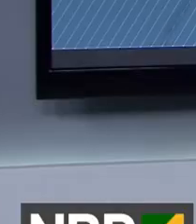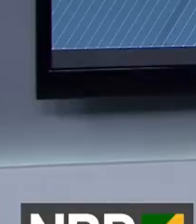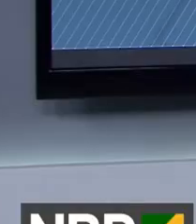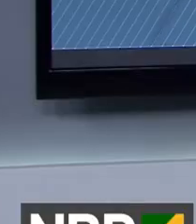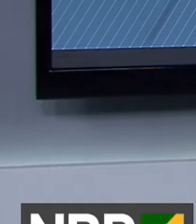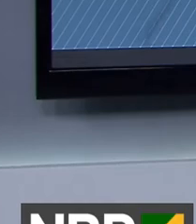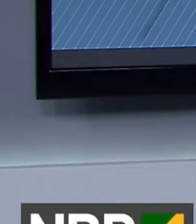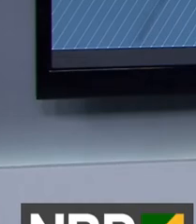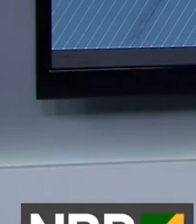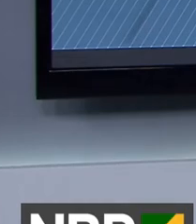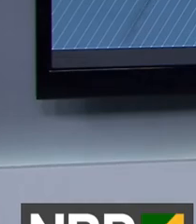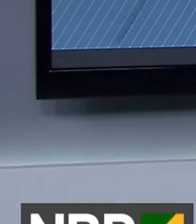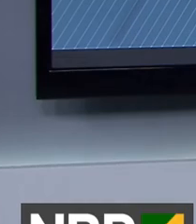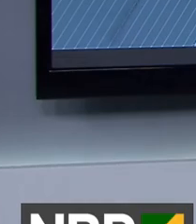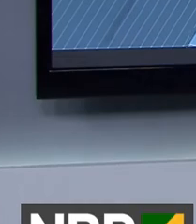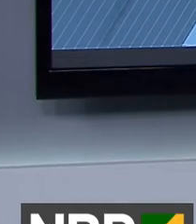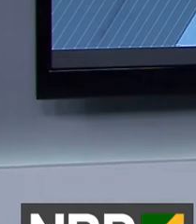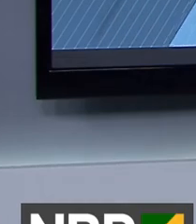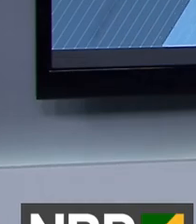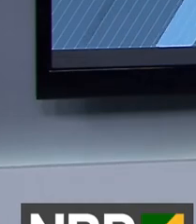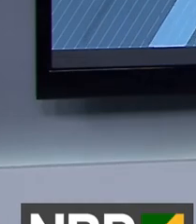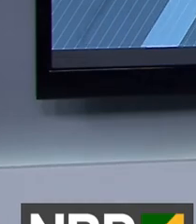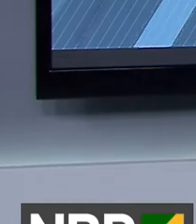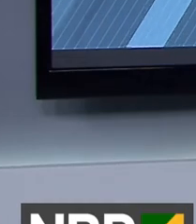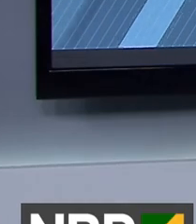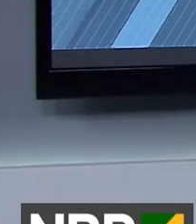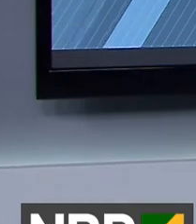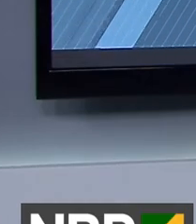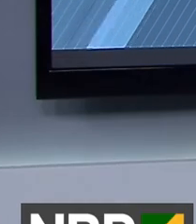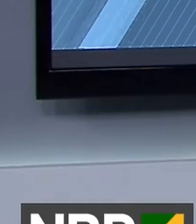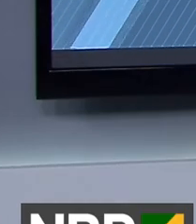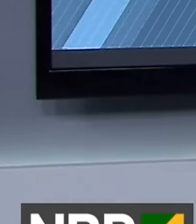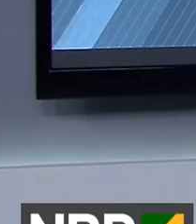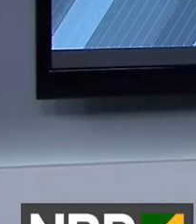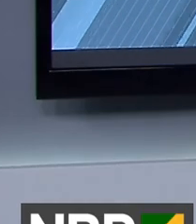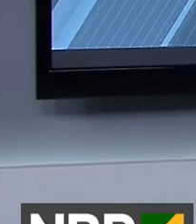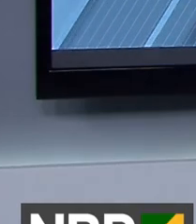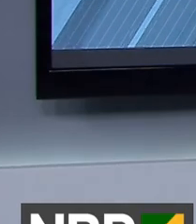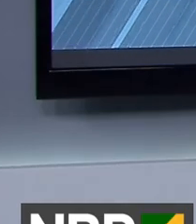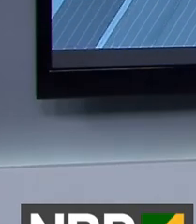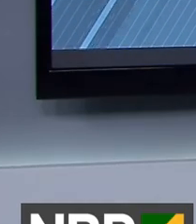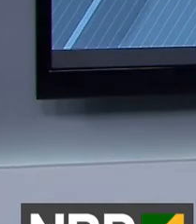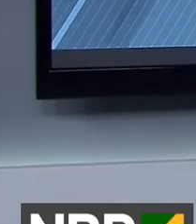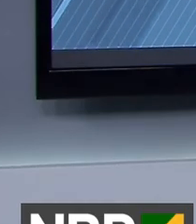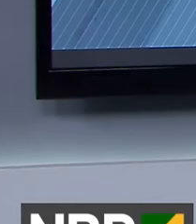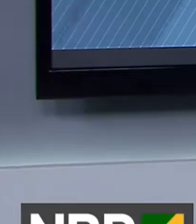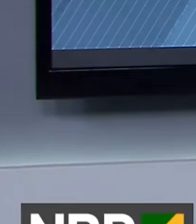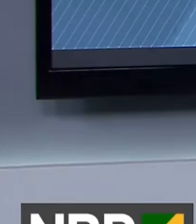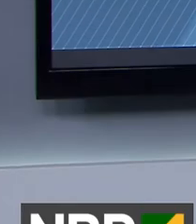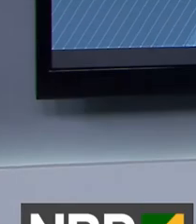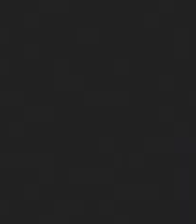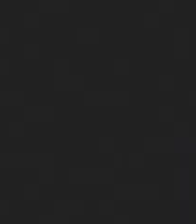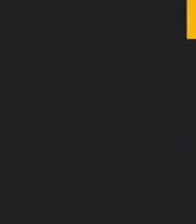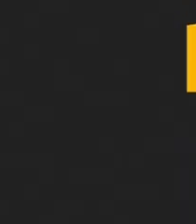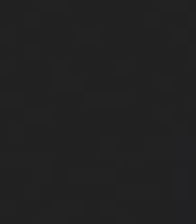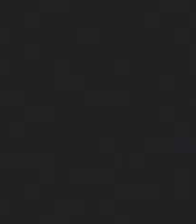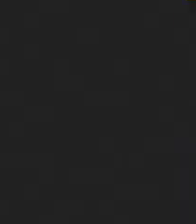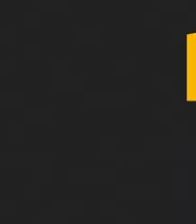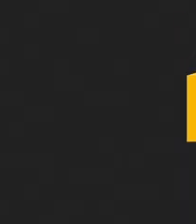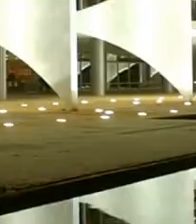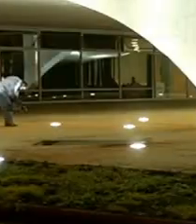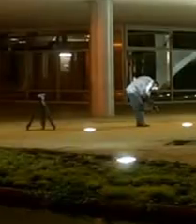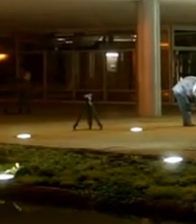seu discurso, Temer lembrou sua carreira no Judiciário e ressaltou a defesa da legalidade.